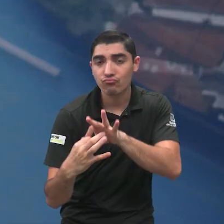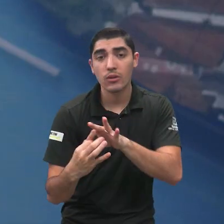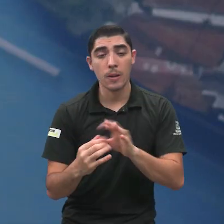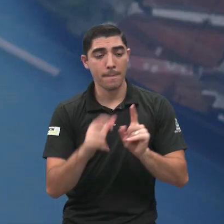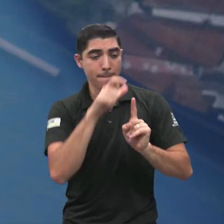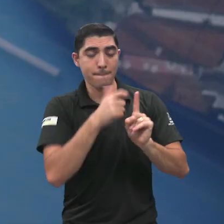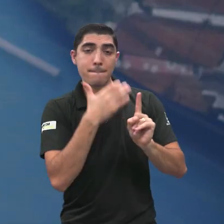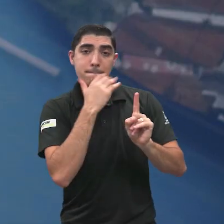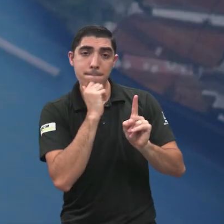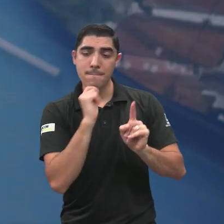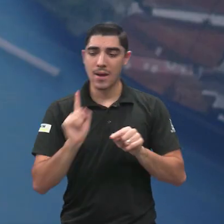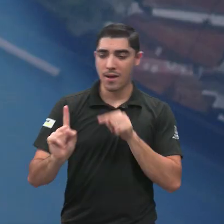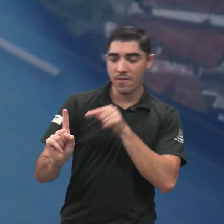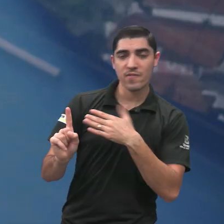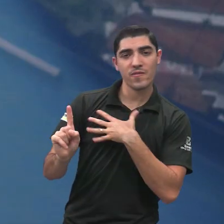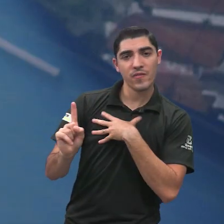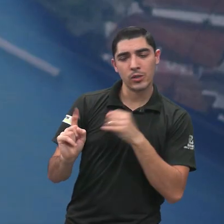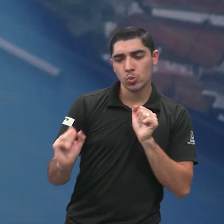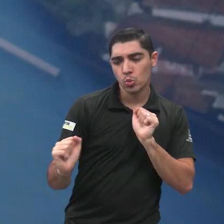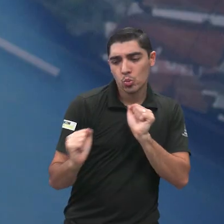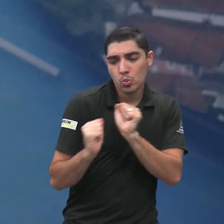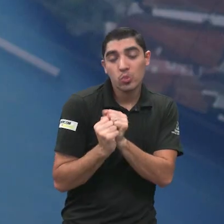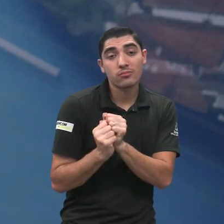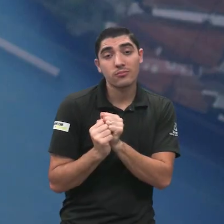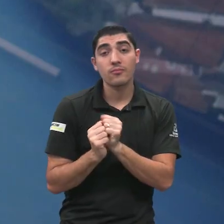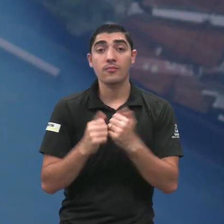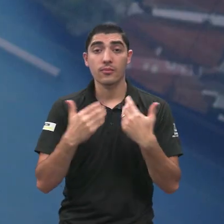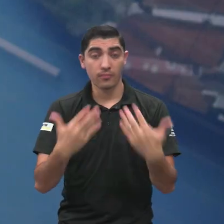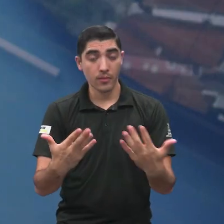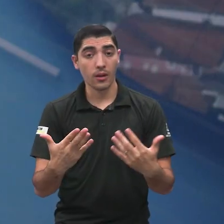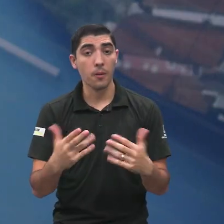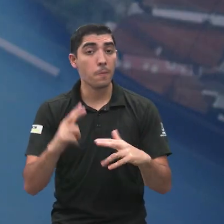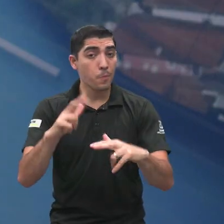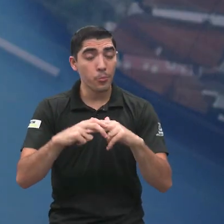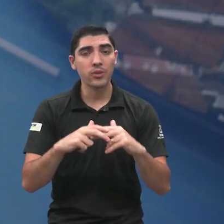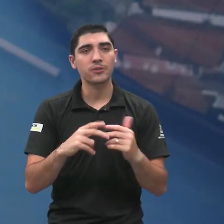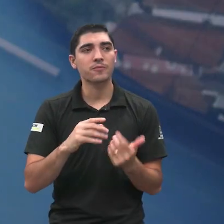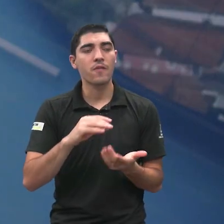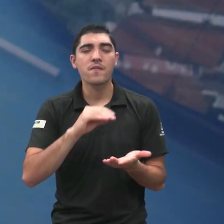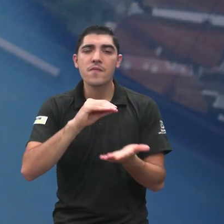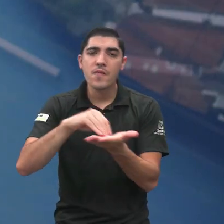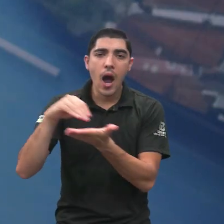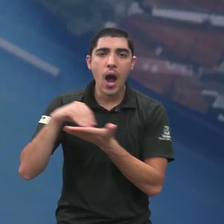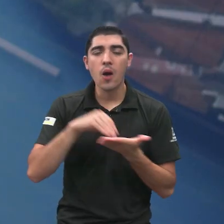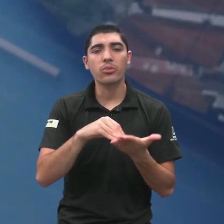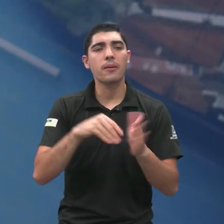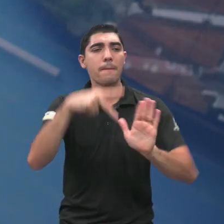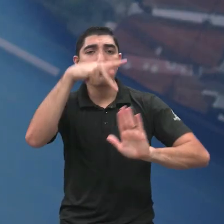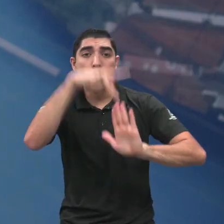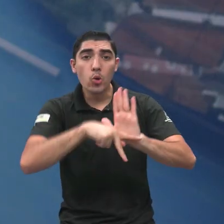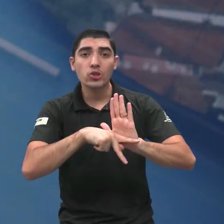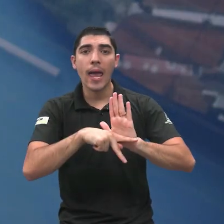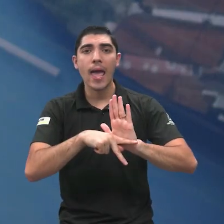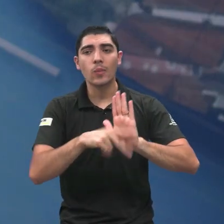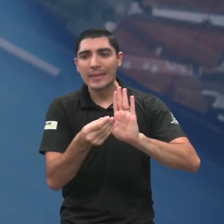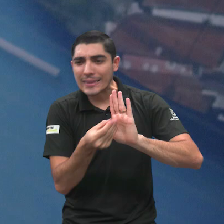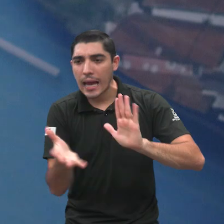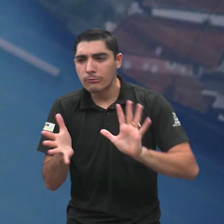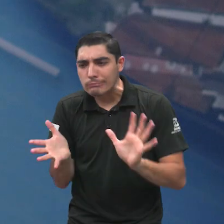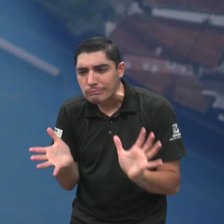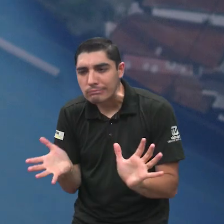filho. Não temos também, assim, no caso, programas que possam incentivar. É